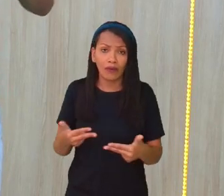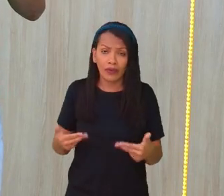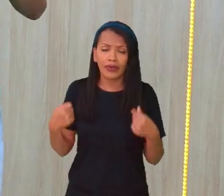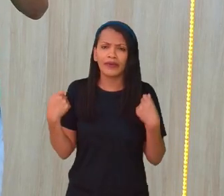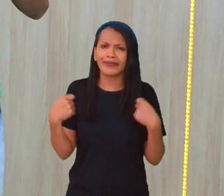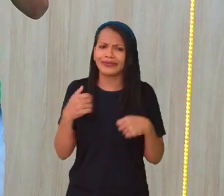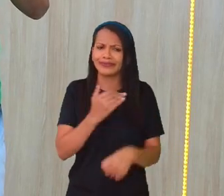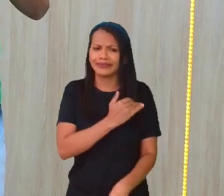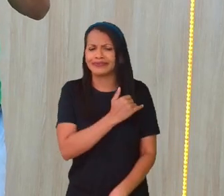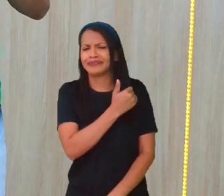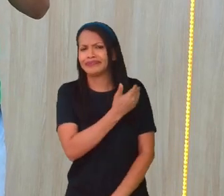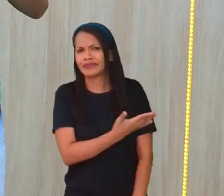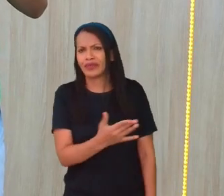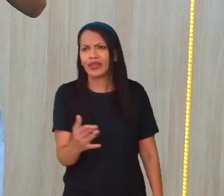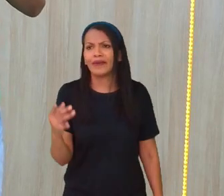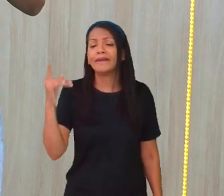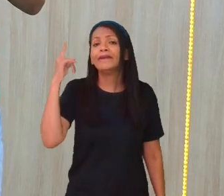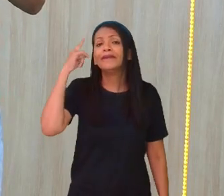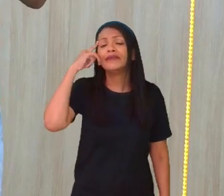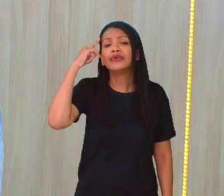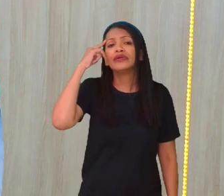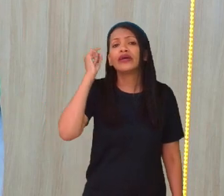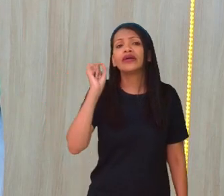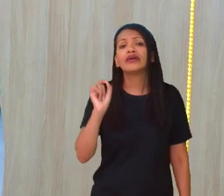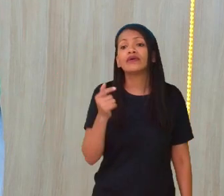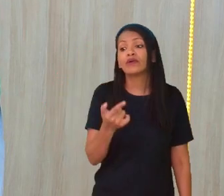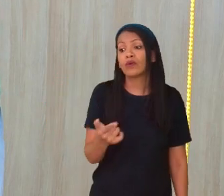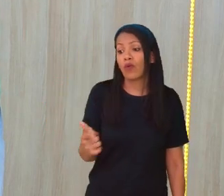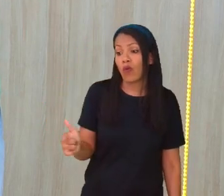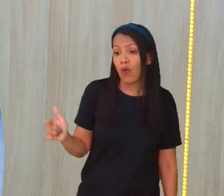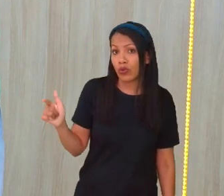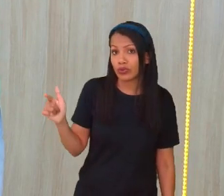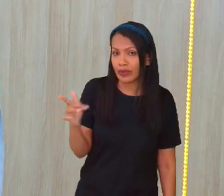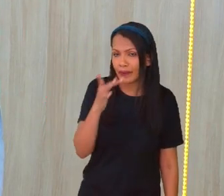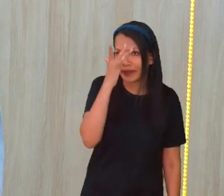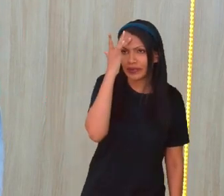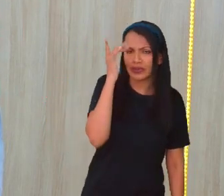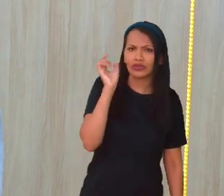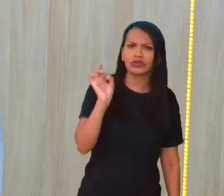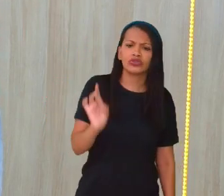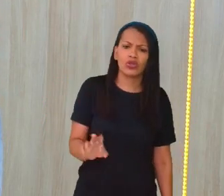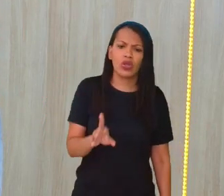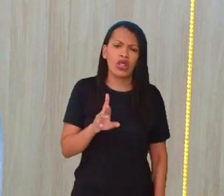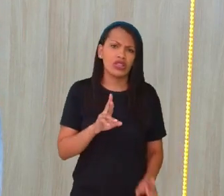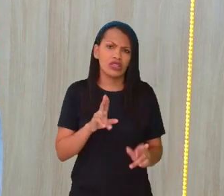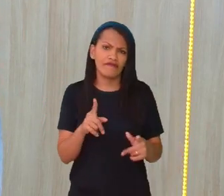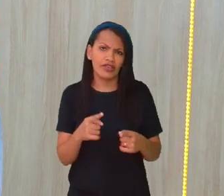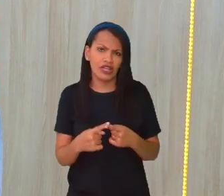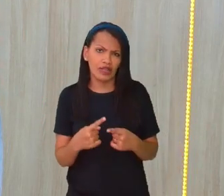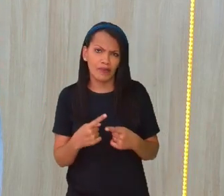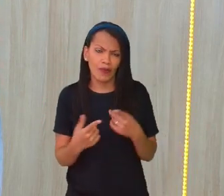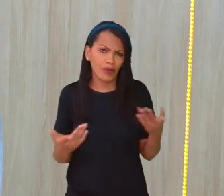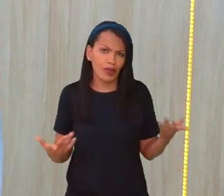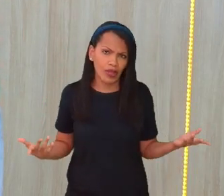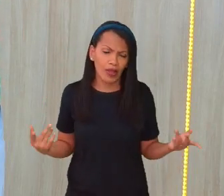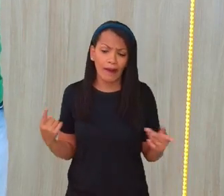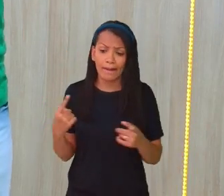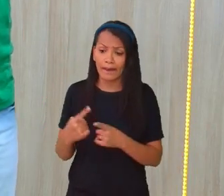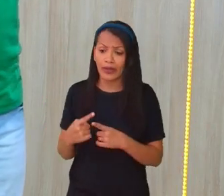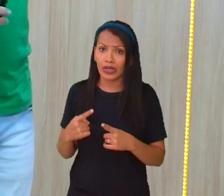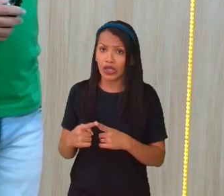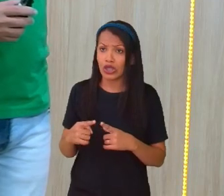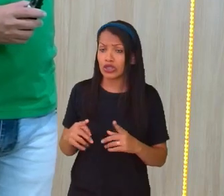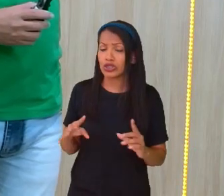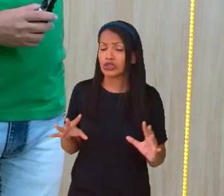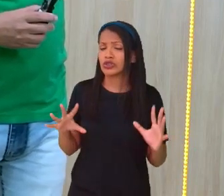gente deve pensar que o outro só é diferente. Por quê? Porque todos nós